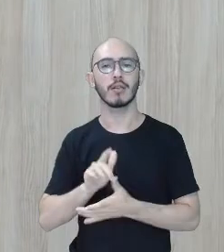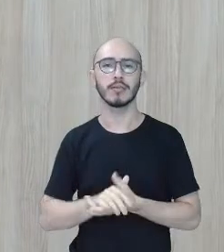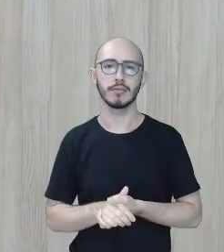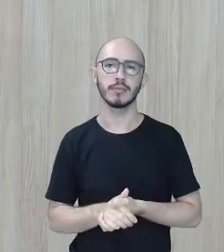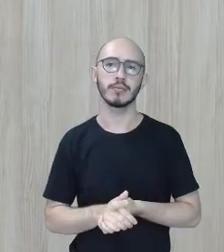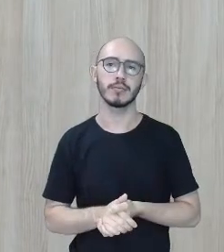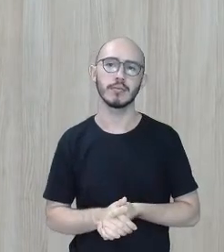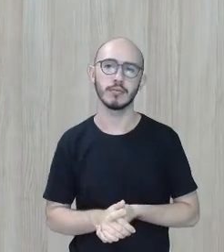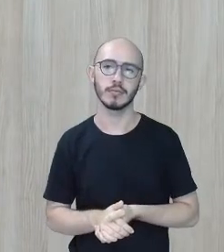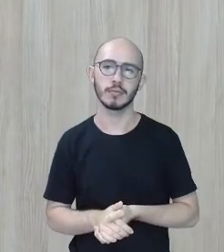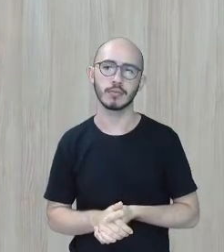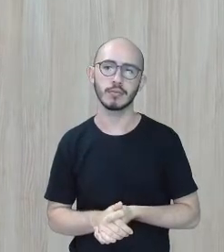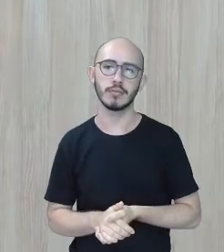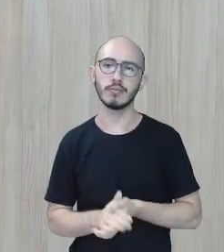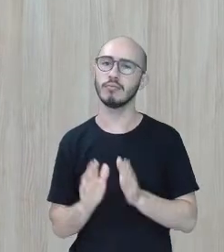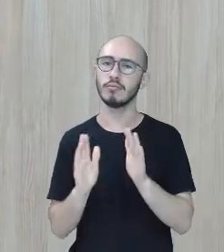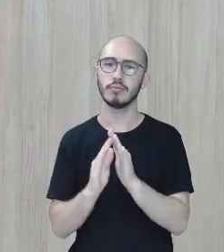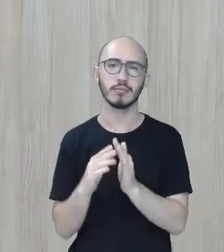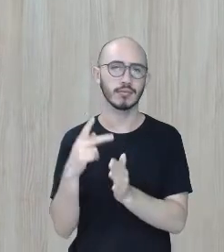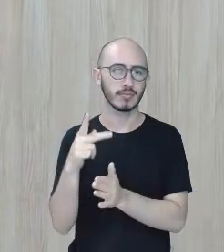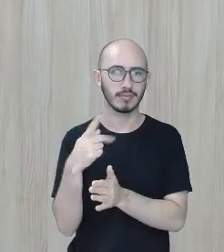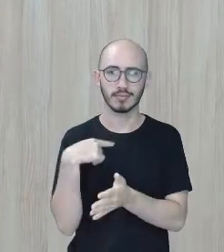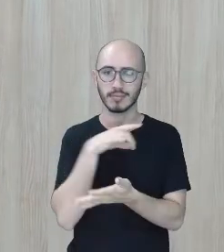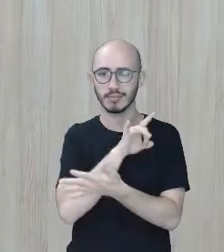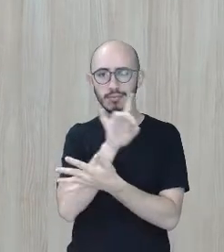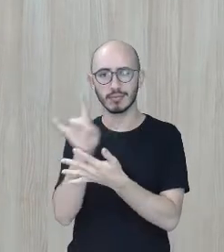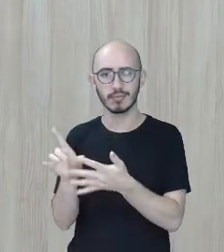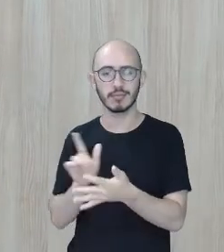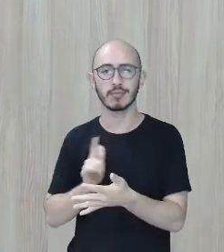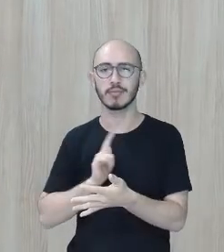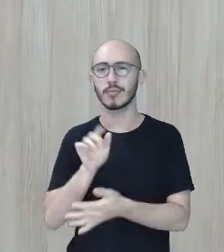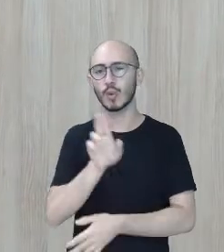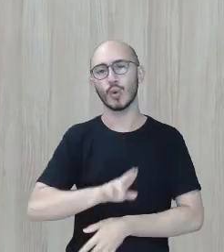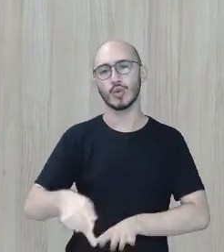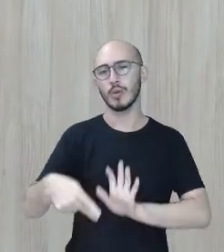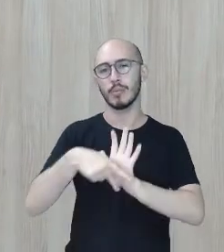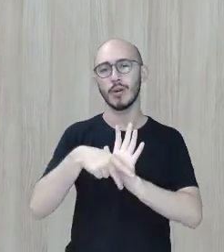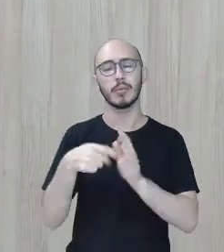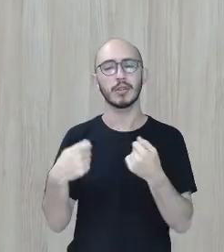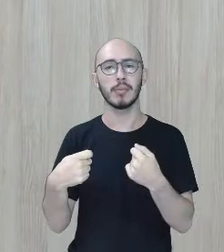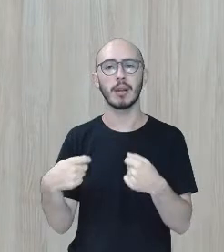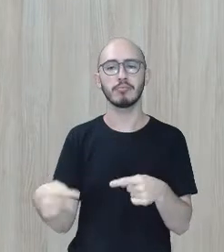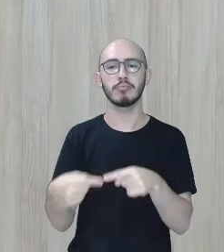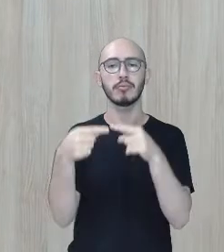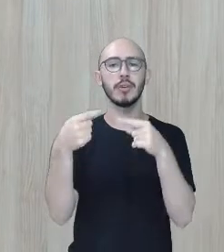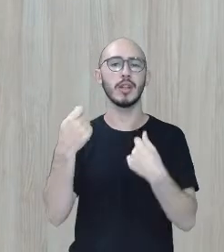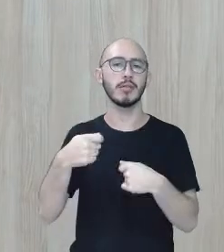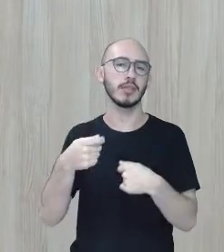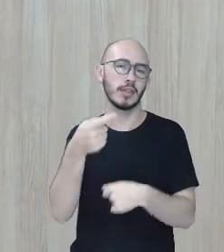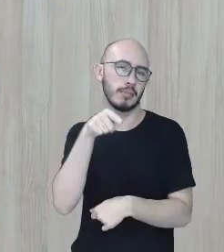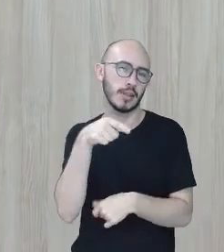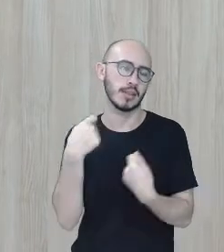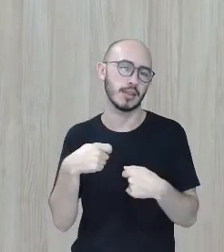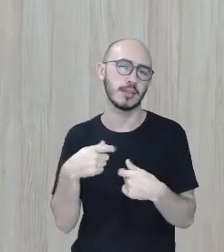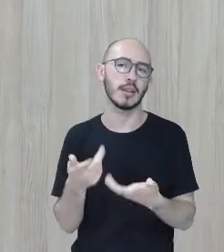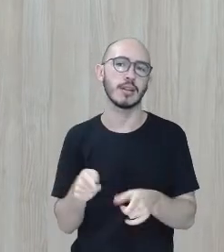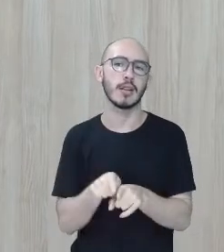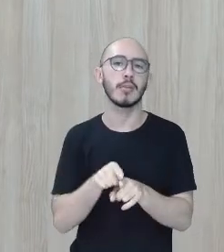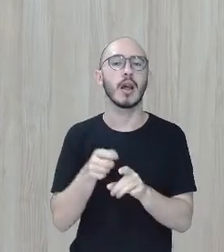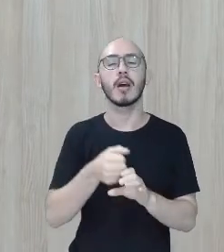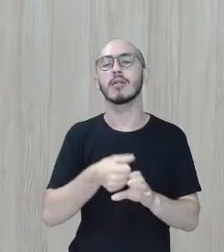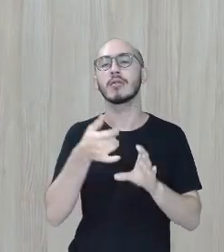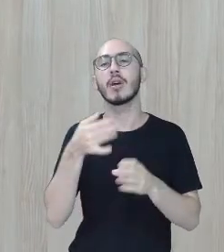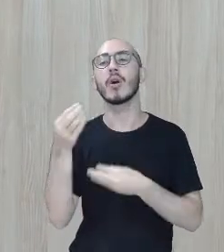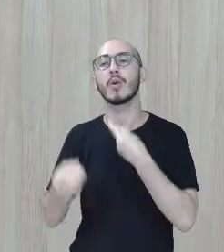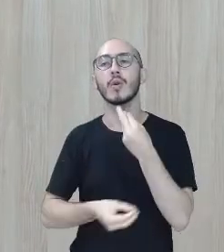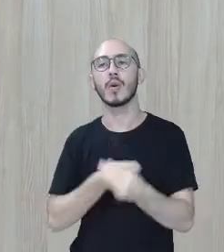na sua residência e da forma que você usa e da necessidade que você tem. Então, é importante que você caracterize realmente